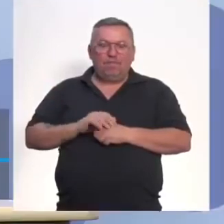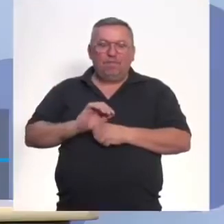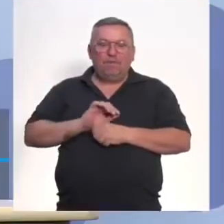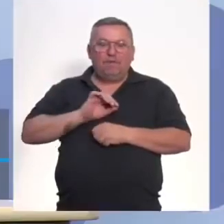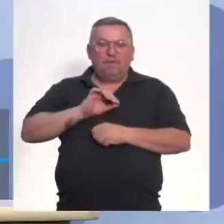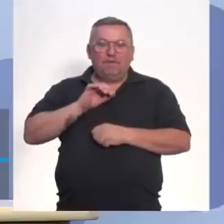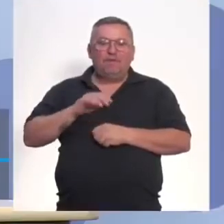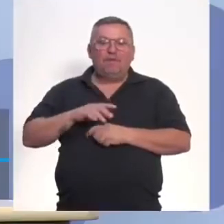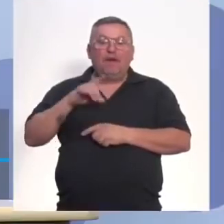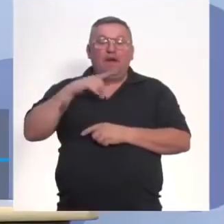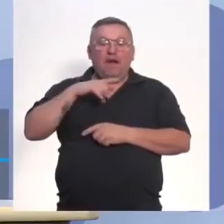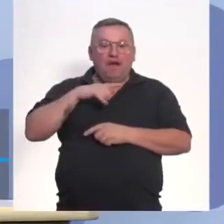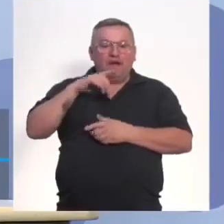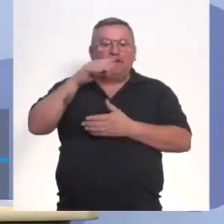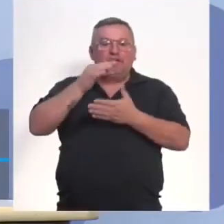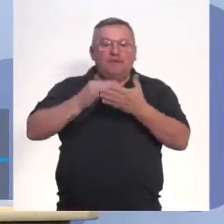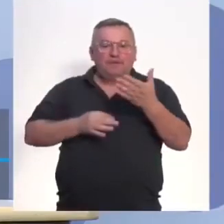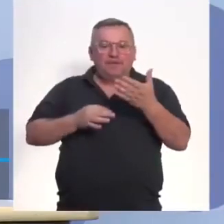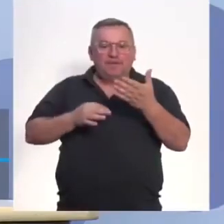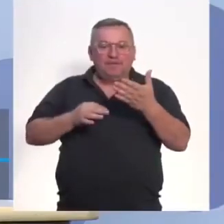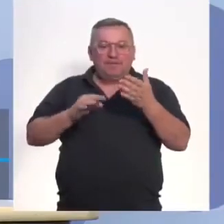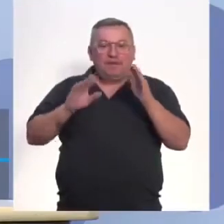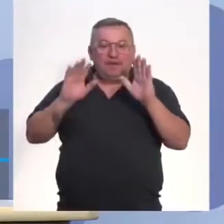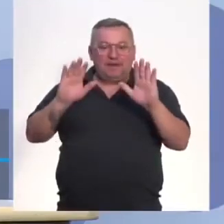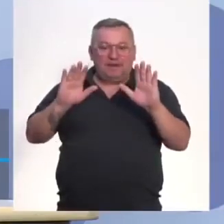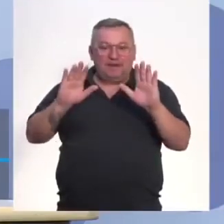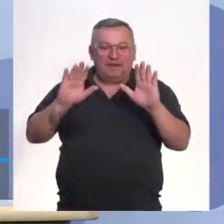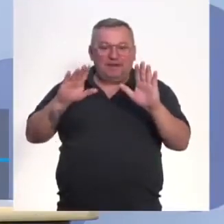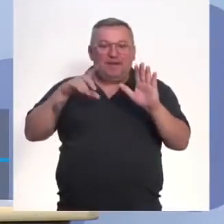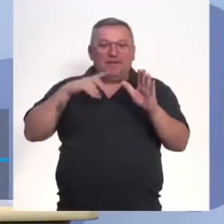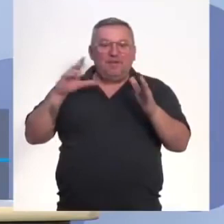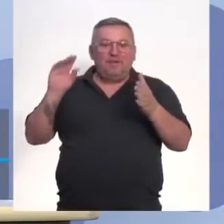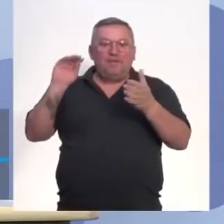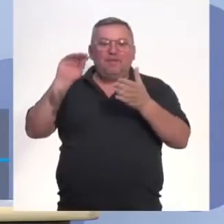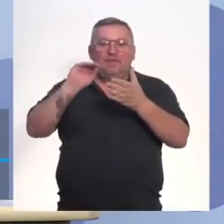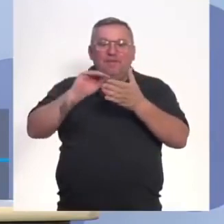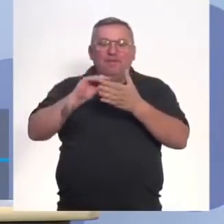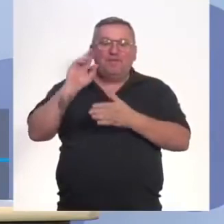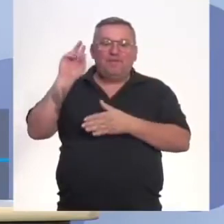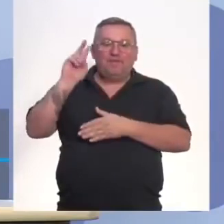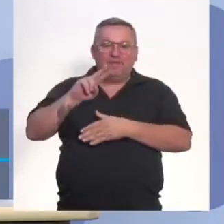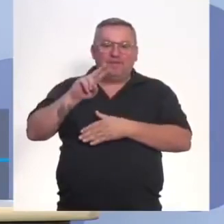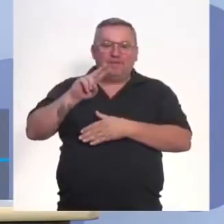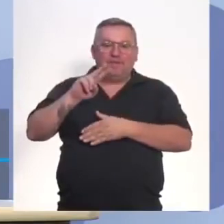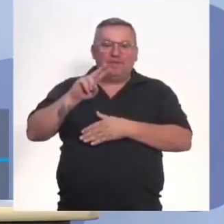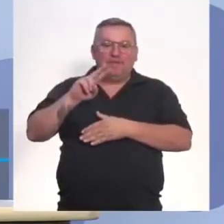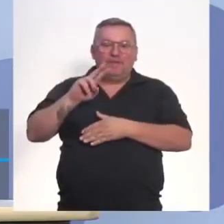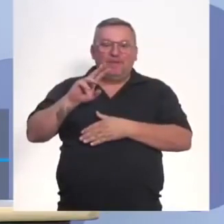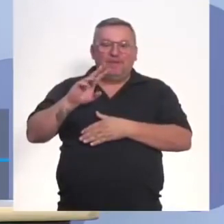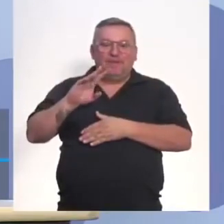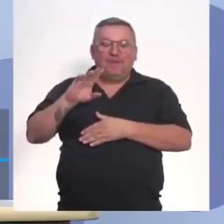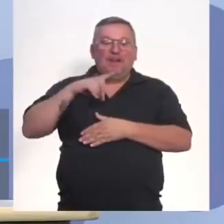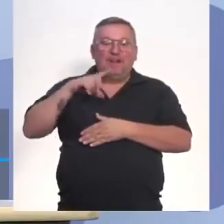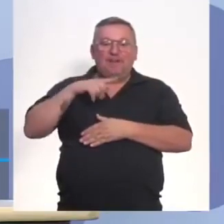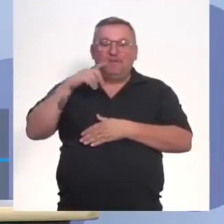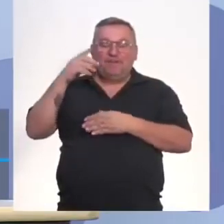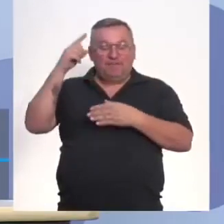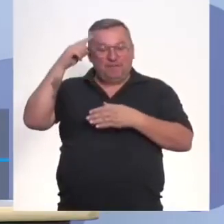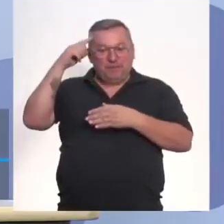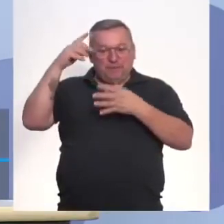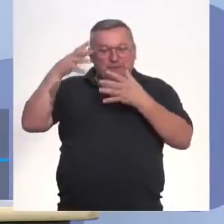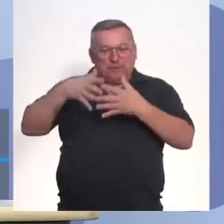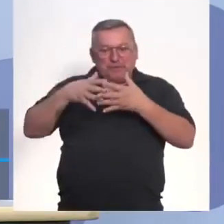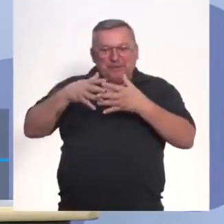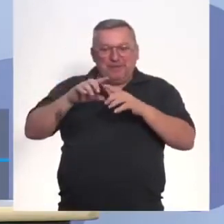no texto. Ó, a Verdade. Mônica Gente, também. peraí. Eu estou colocando, eu estou vendo aqui. Olha só, Dani, é que eles me deixam muito